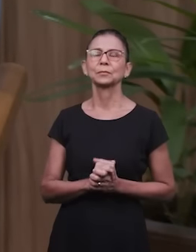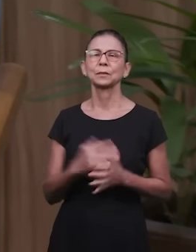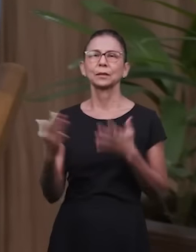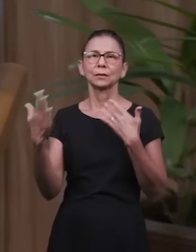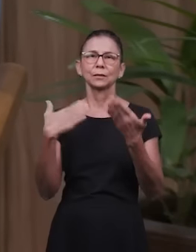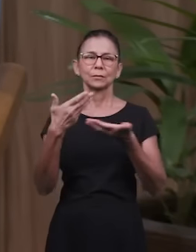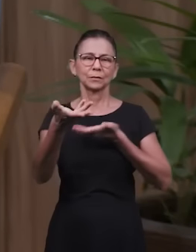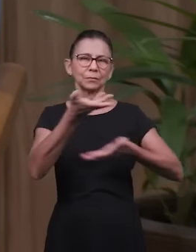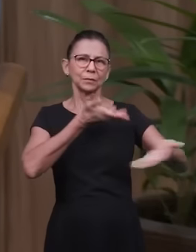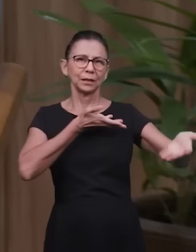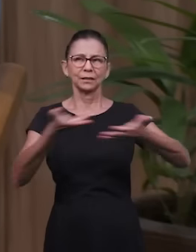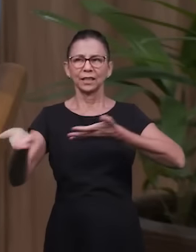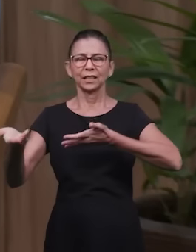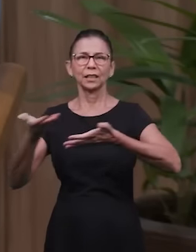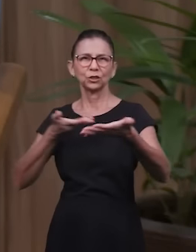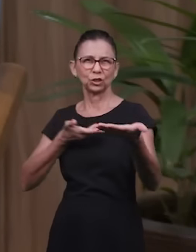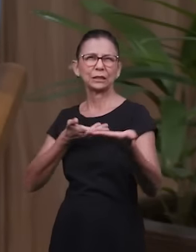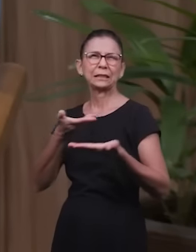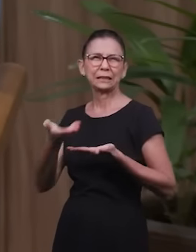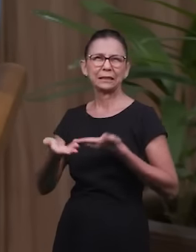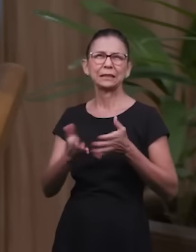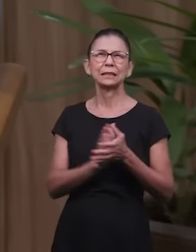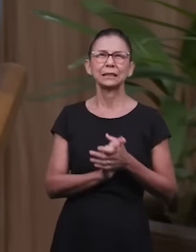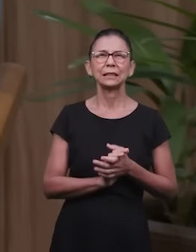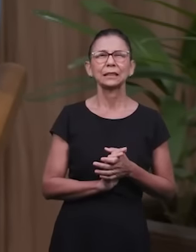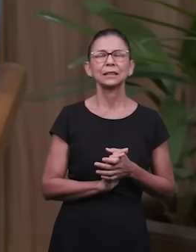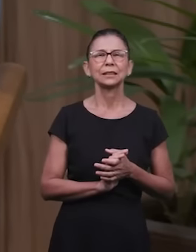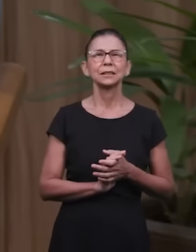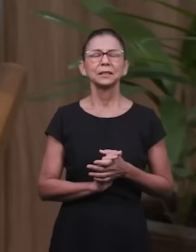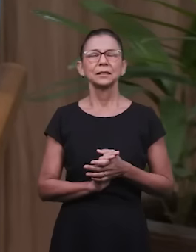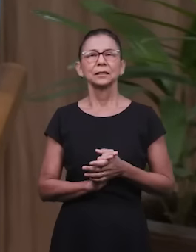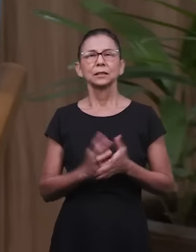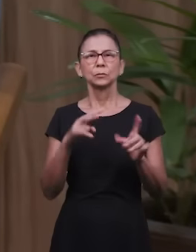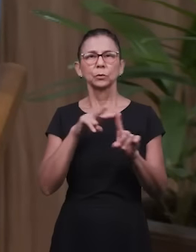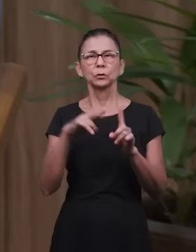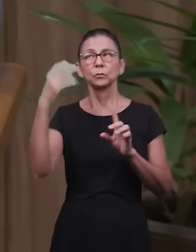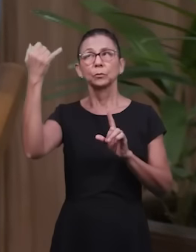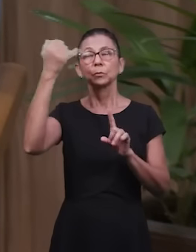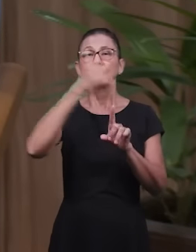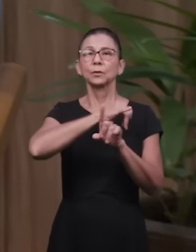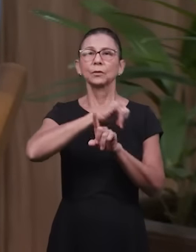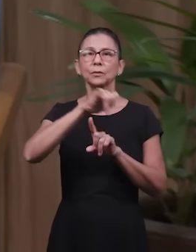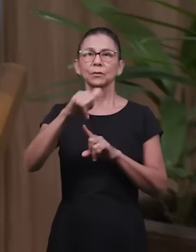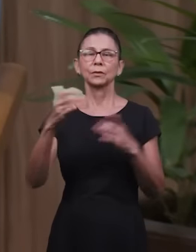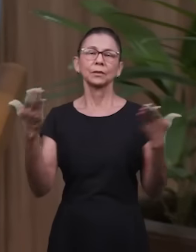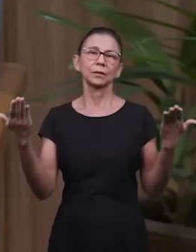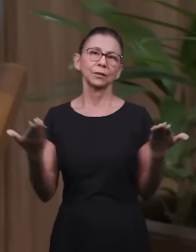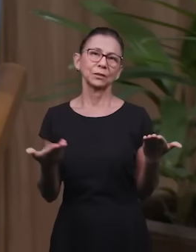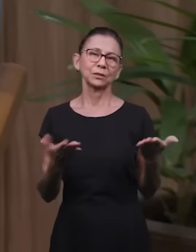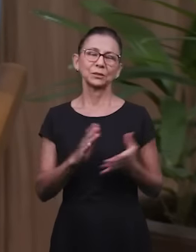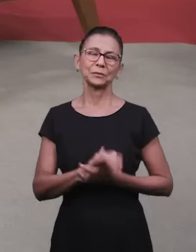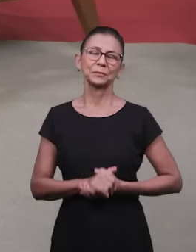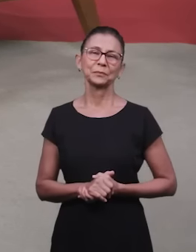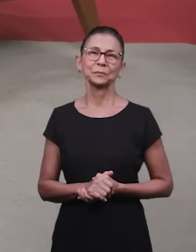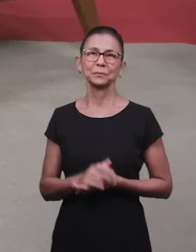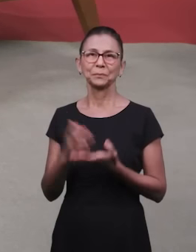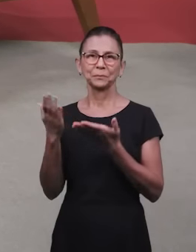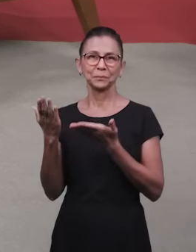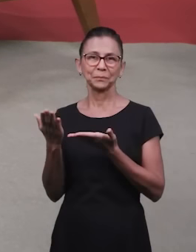assunto, para trazer contribuições do ponto de vista do alcance profético. E hoje, eu vou dizer agora quem é o pastor que está